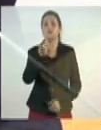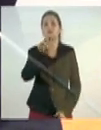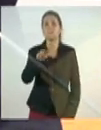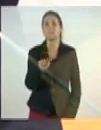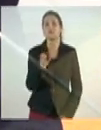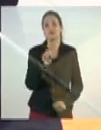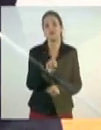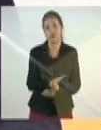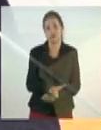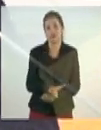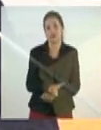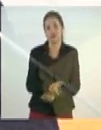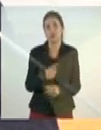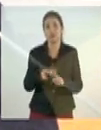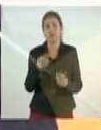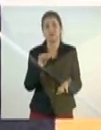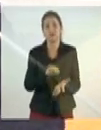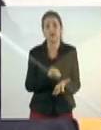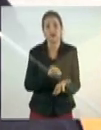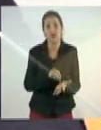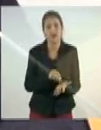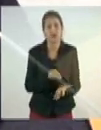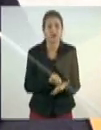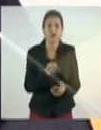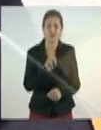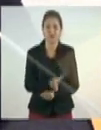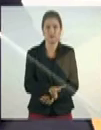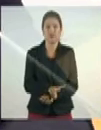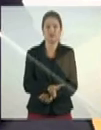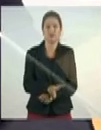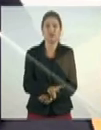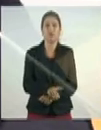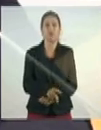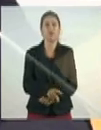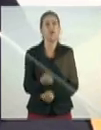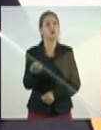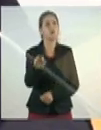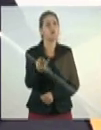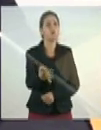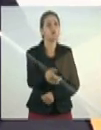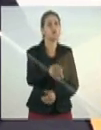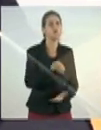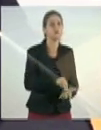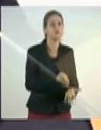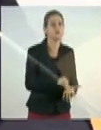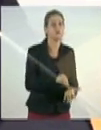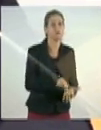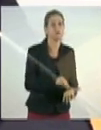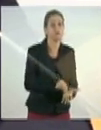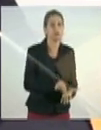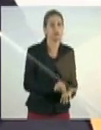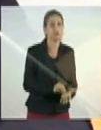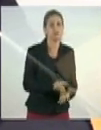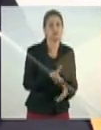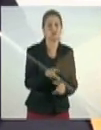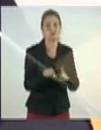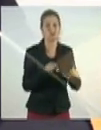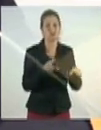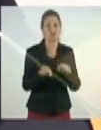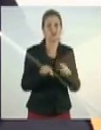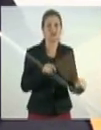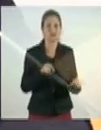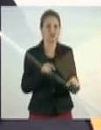ficaram Muitas vagas o restante das pessoas que ficaram faltando não foi eh escolhido por